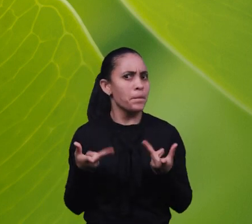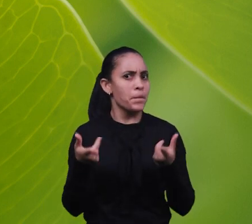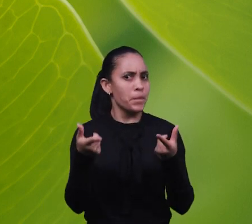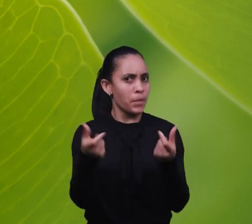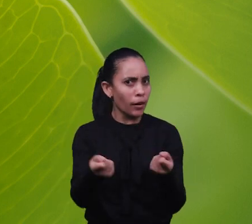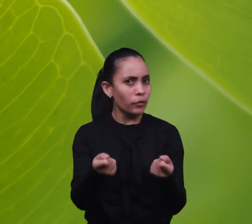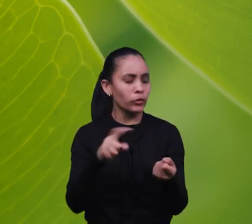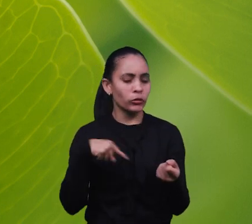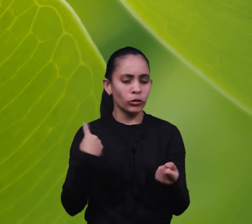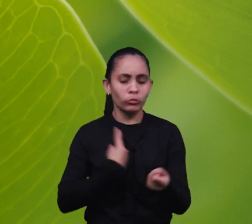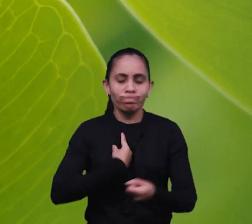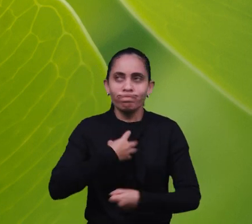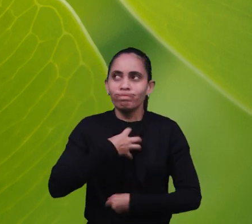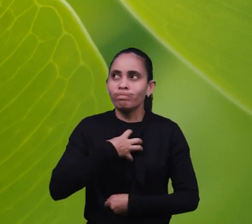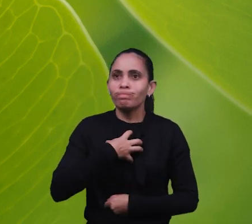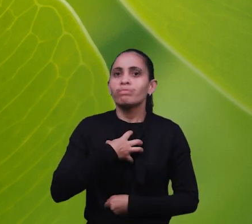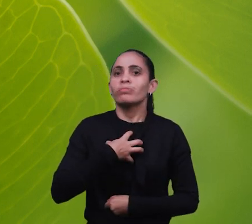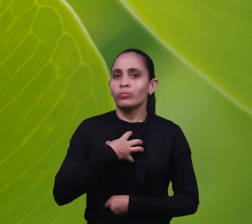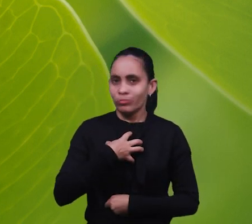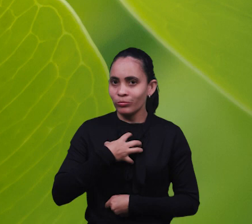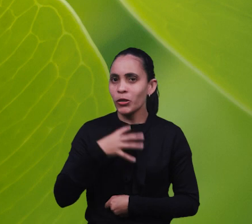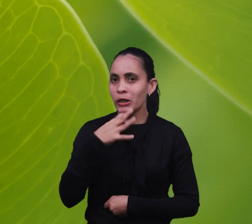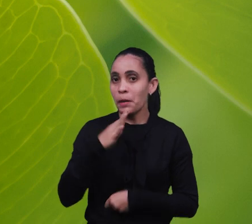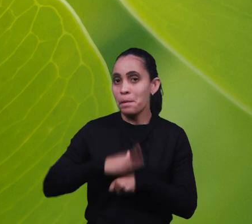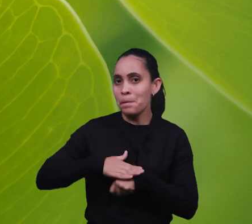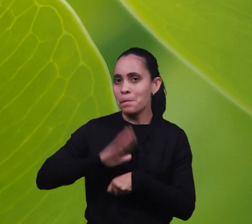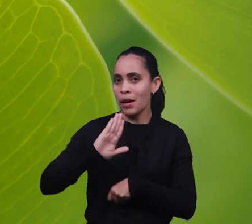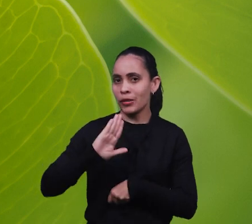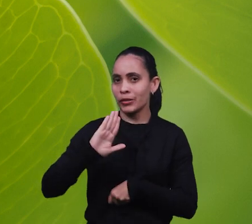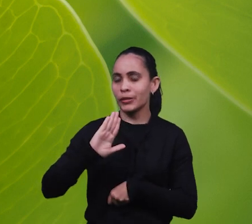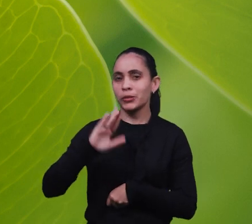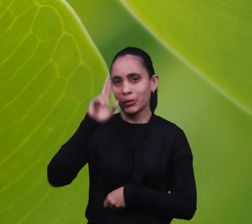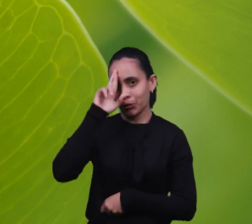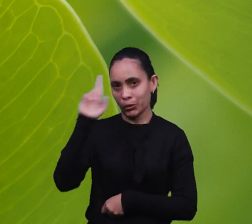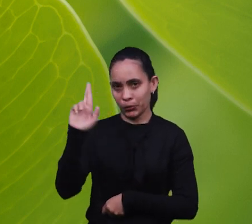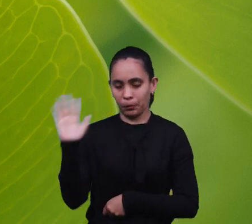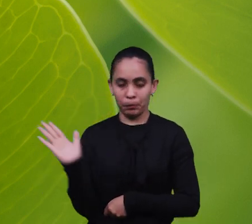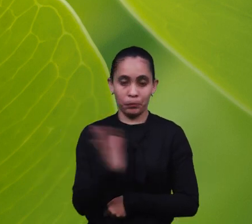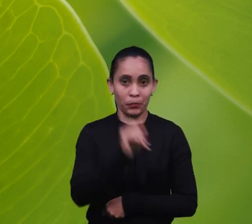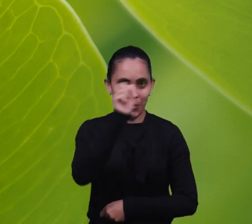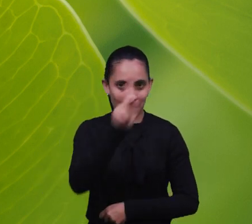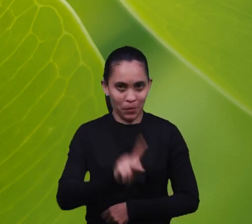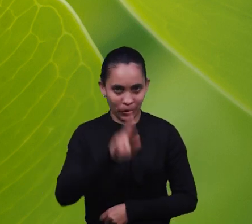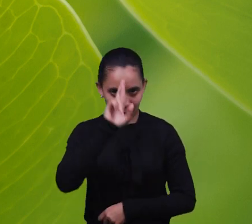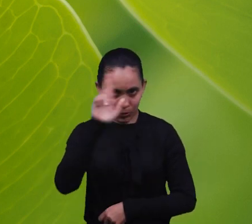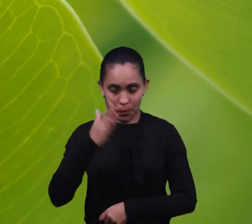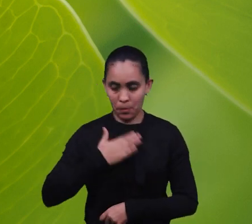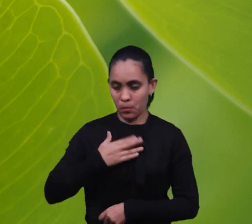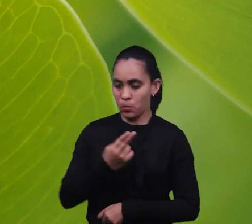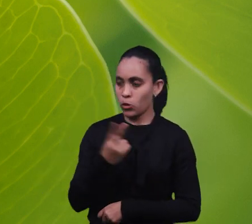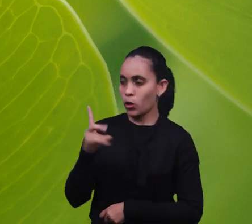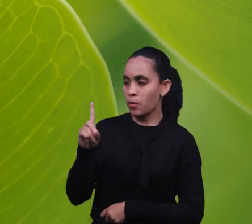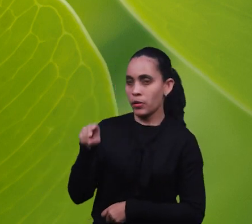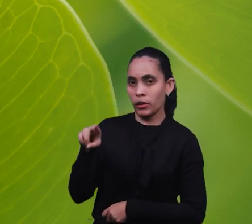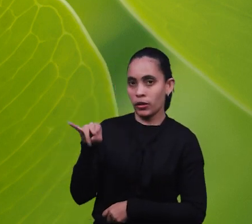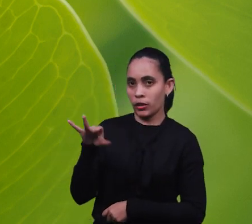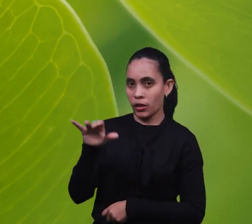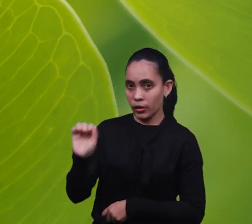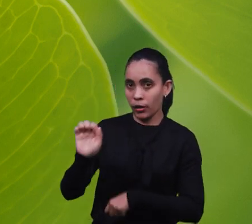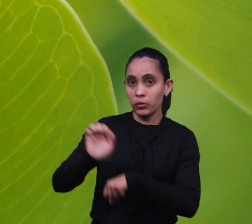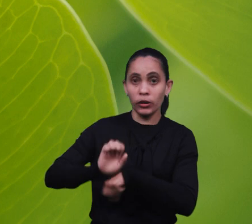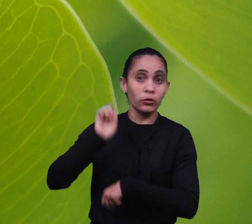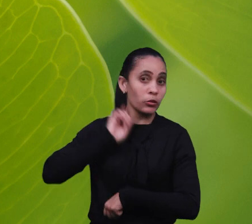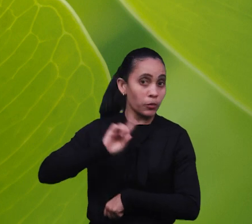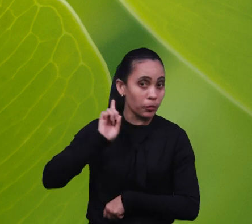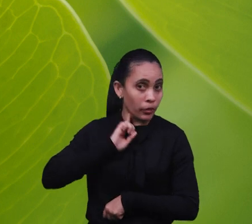e mais a palavra do Senhor. Irmãos, a paz do Senhor Jesus. Meu nome é Daniel, eu sou de Belo Horizonte, Minas Gerais. Estou aqui